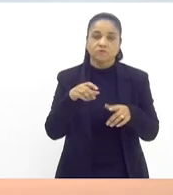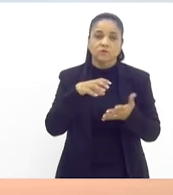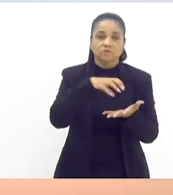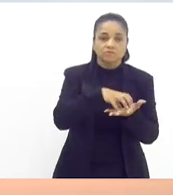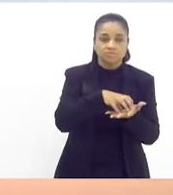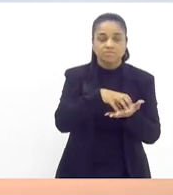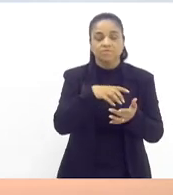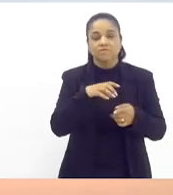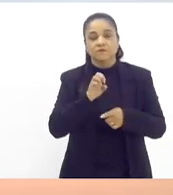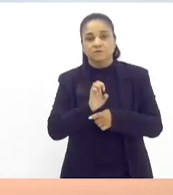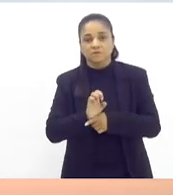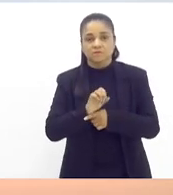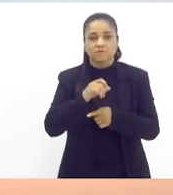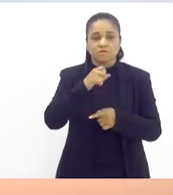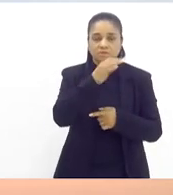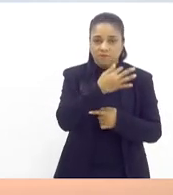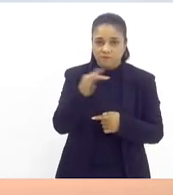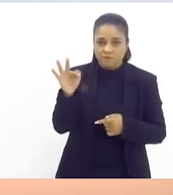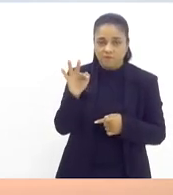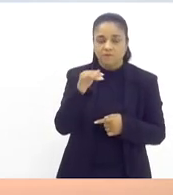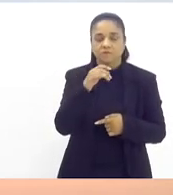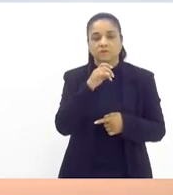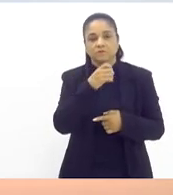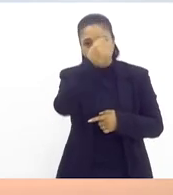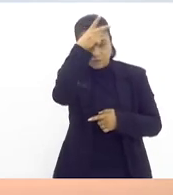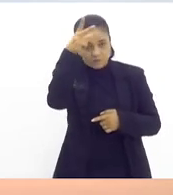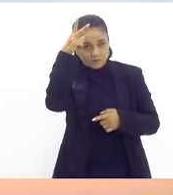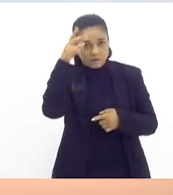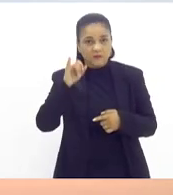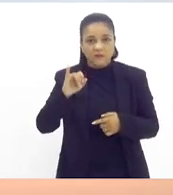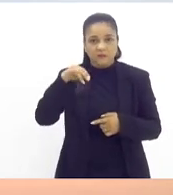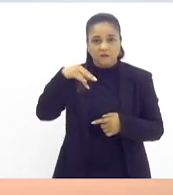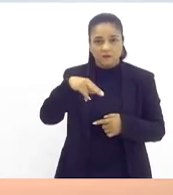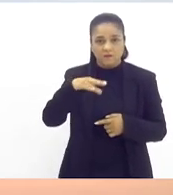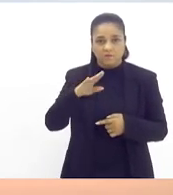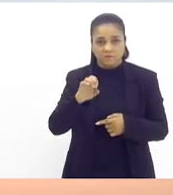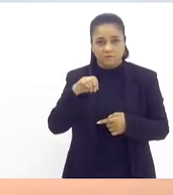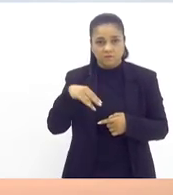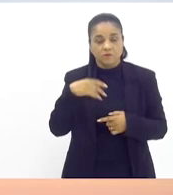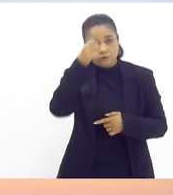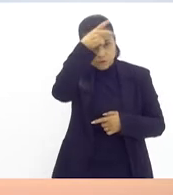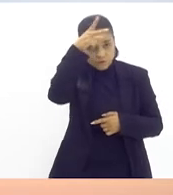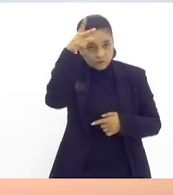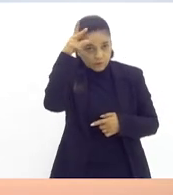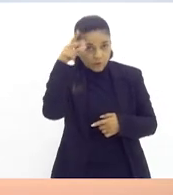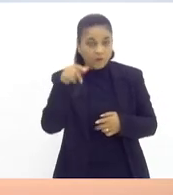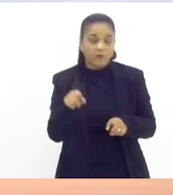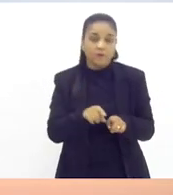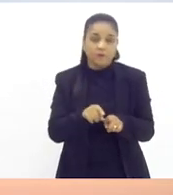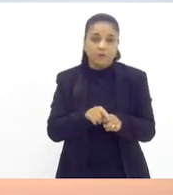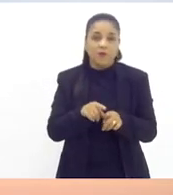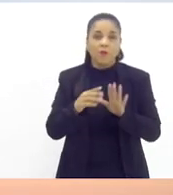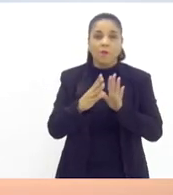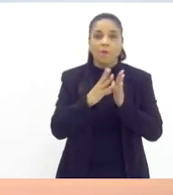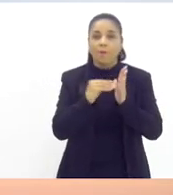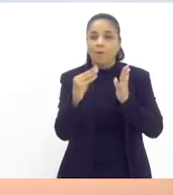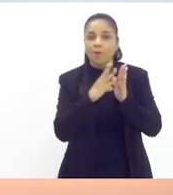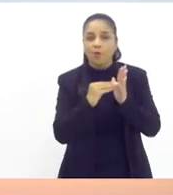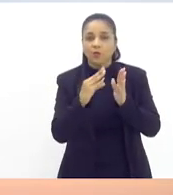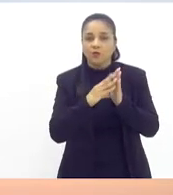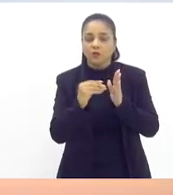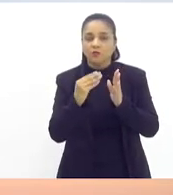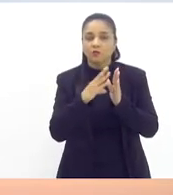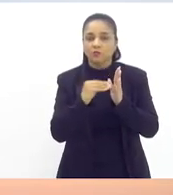e municipais, então PIS, COFINS e IPI, que são federais, o ICMS estadual e ISS municipal, por um modelo nós chamamos de um IVA